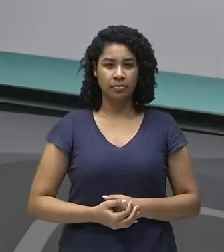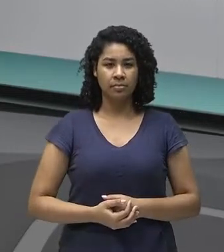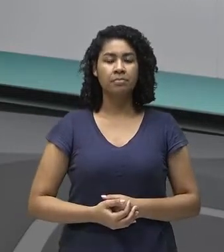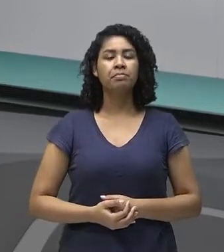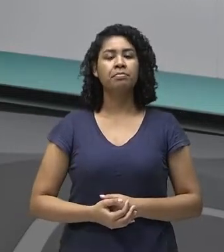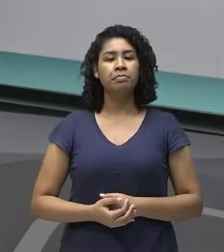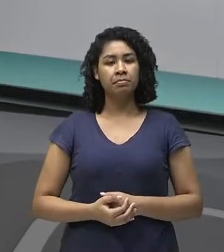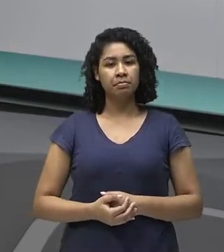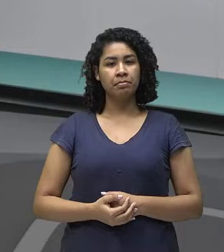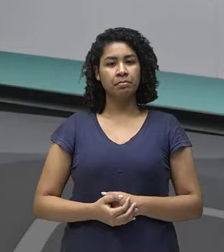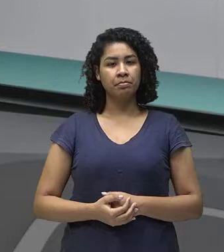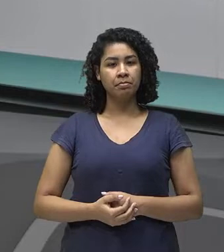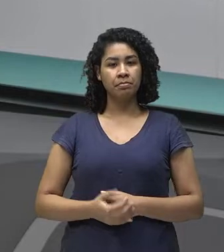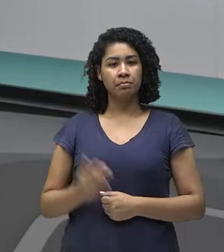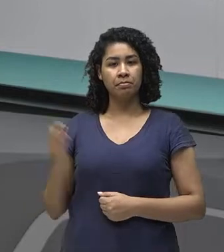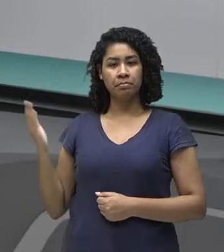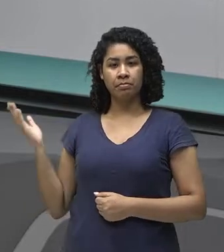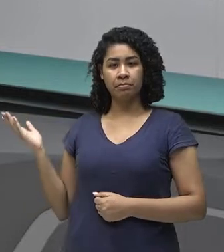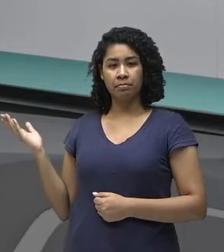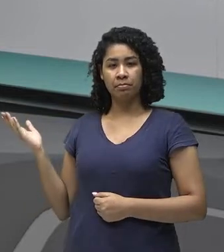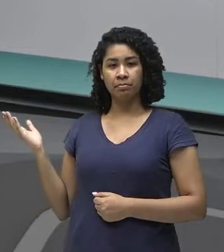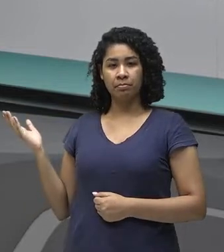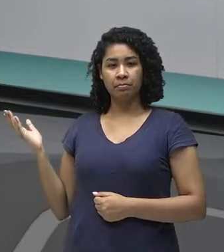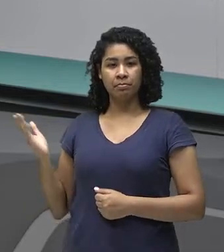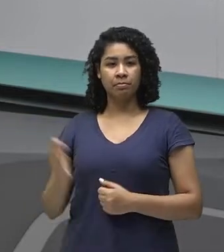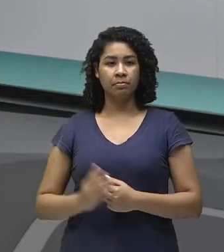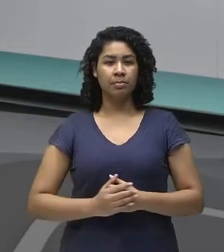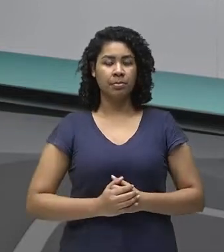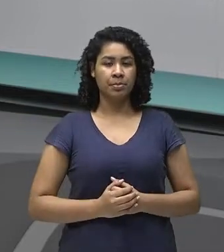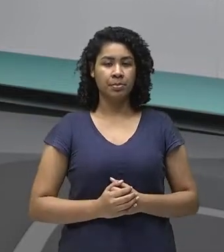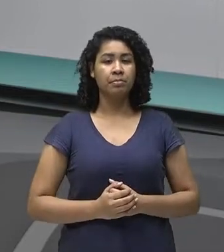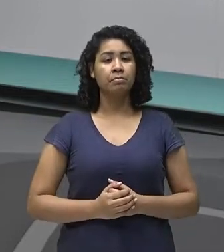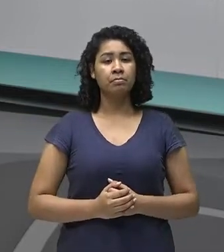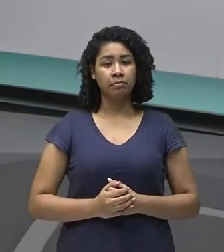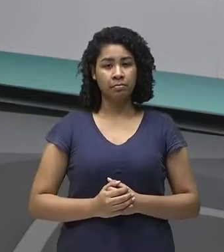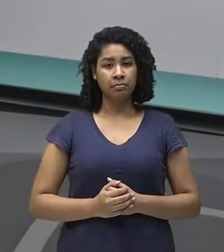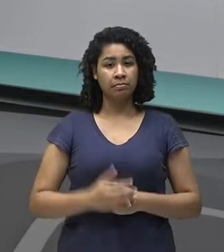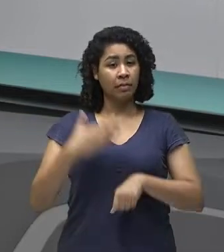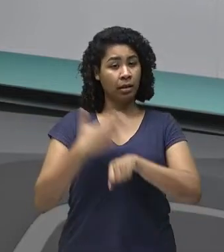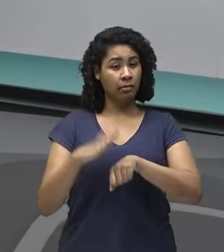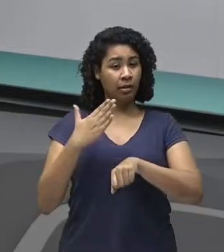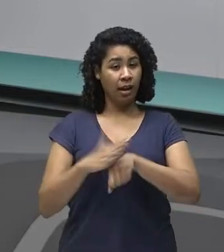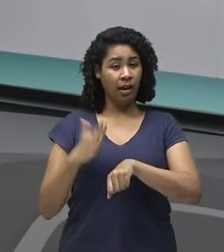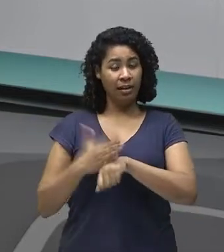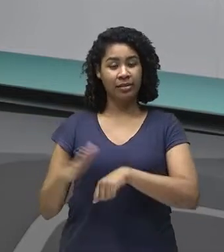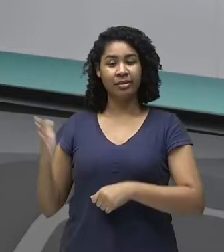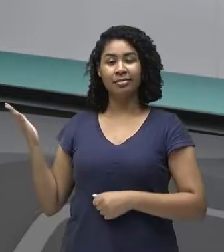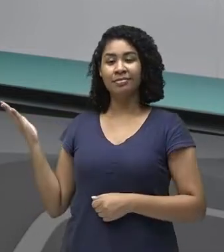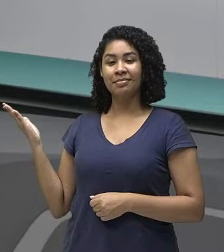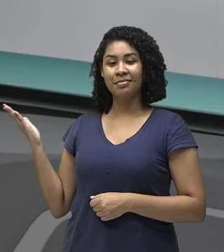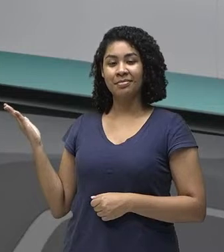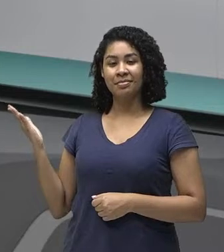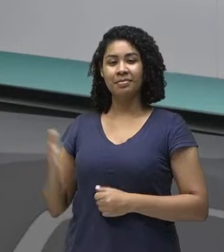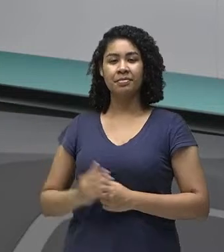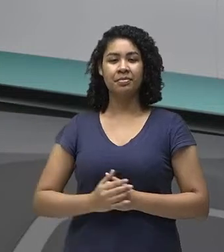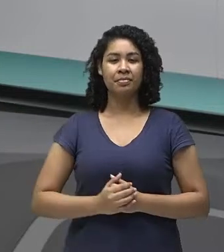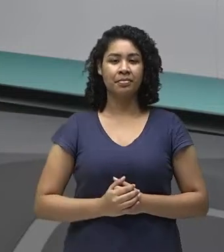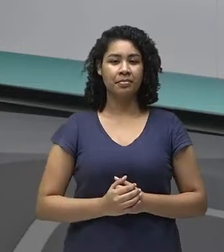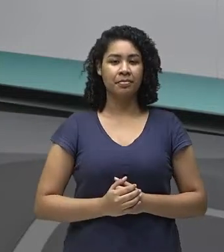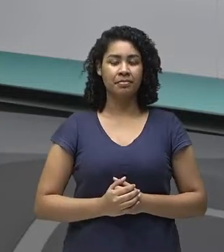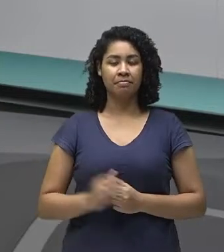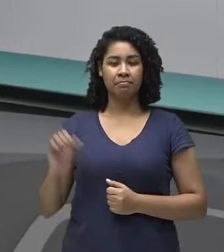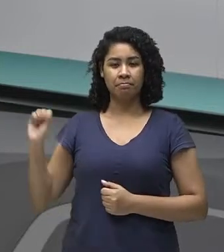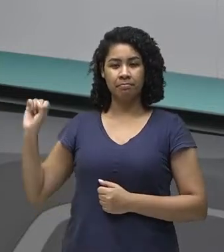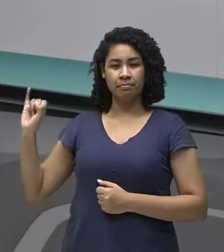I, vocês podem dizer aí, repeat after me, repitam aí depois de mim.